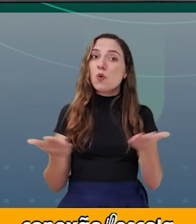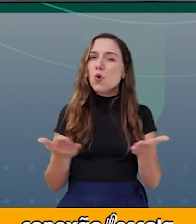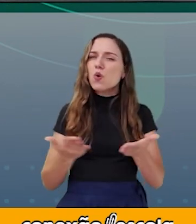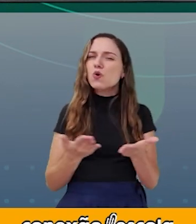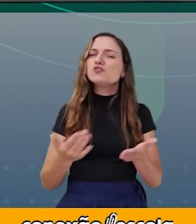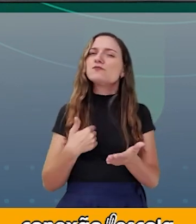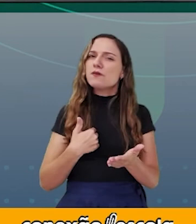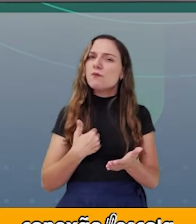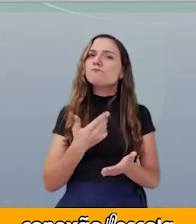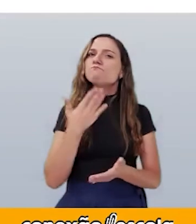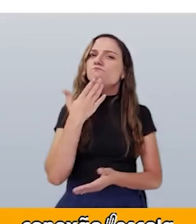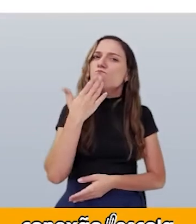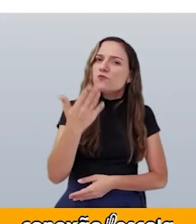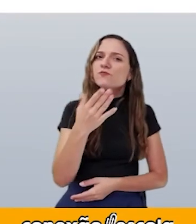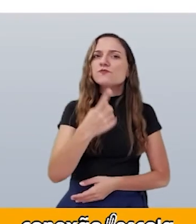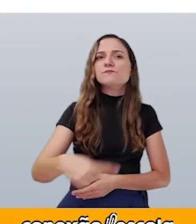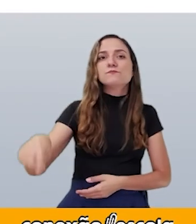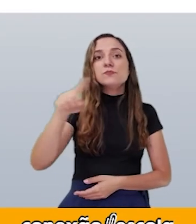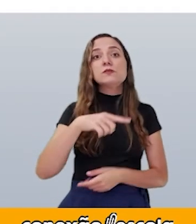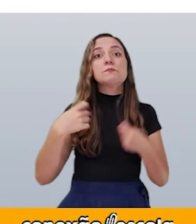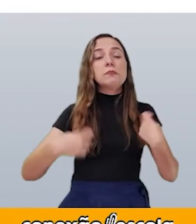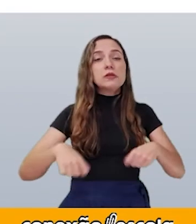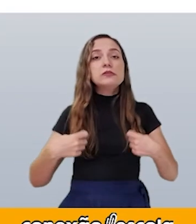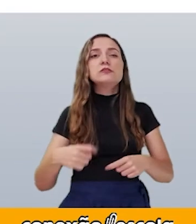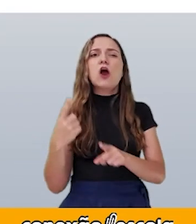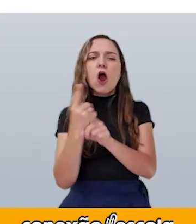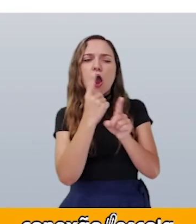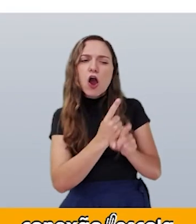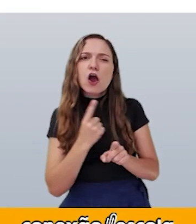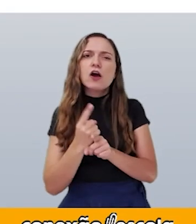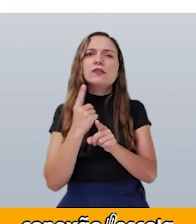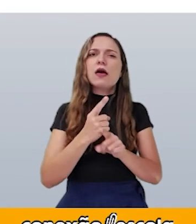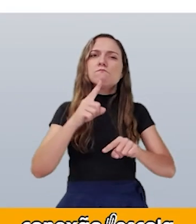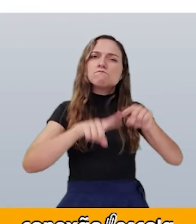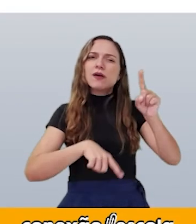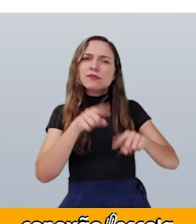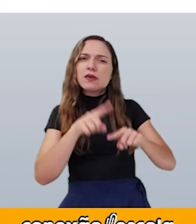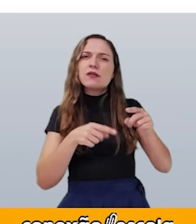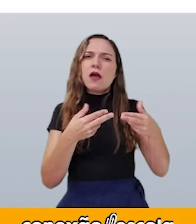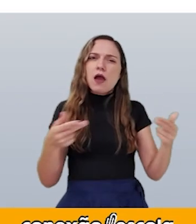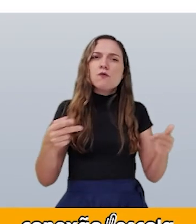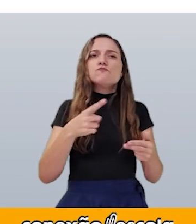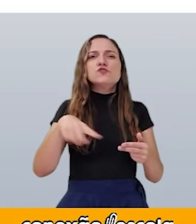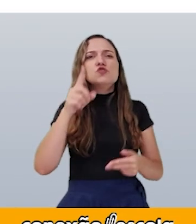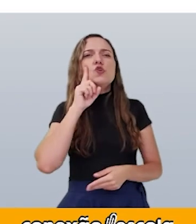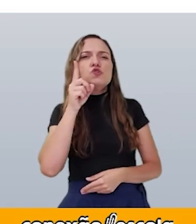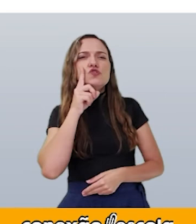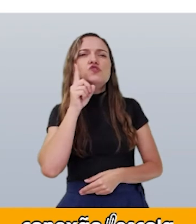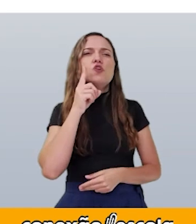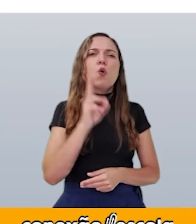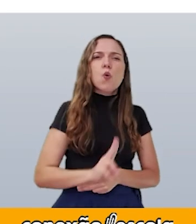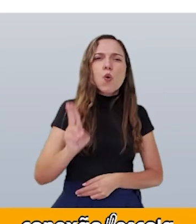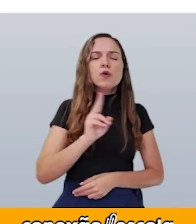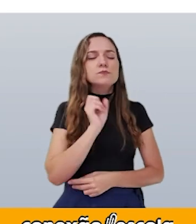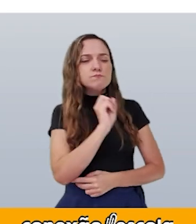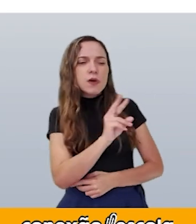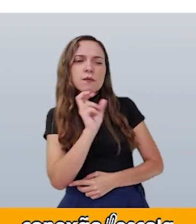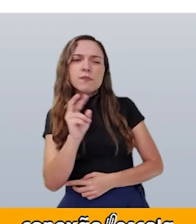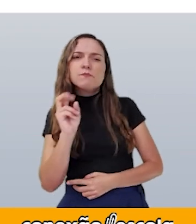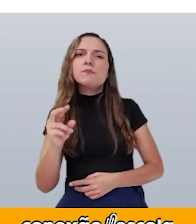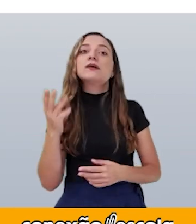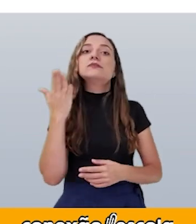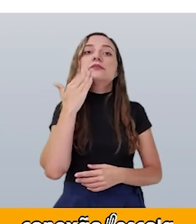eu quero que você encontre produtos que você use no dia a dia e calcule a